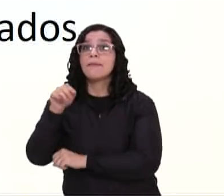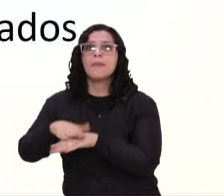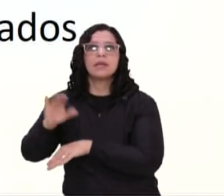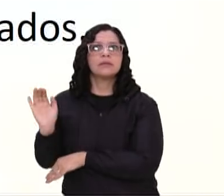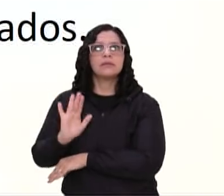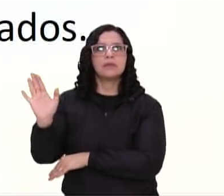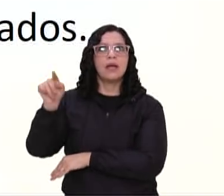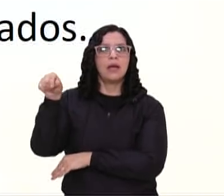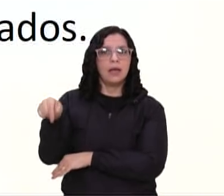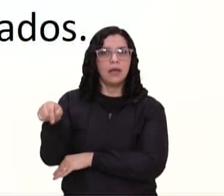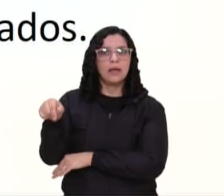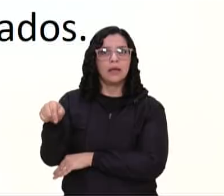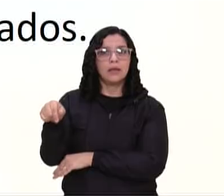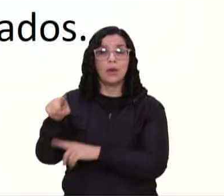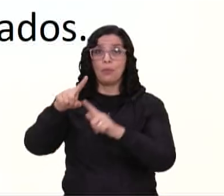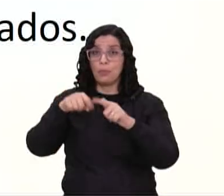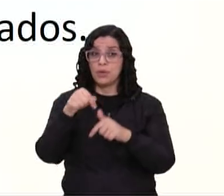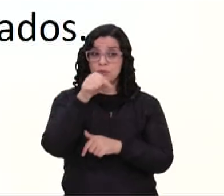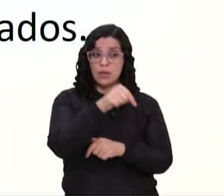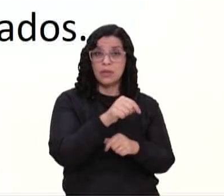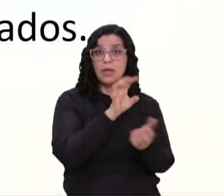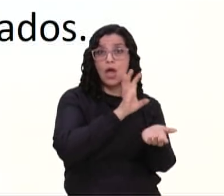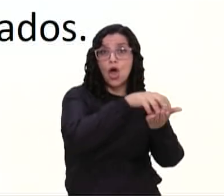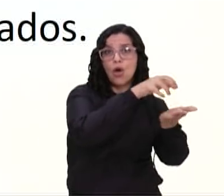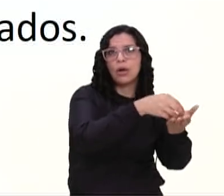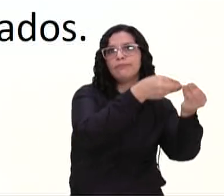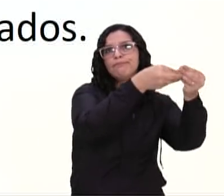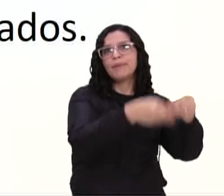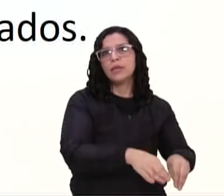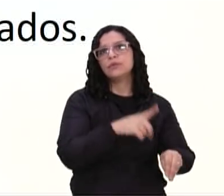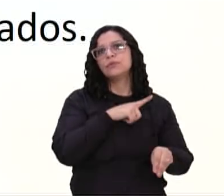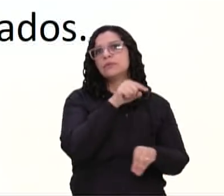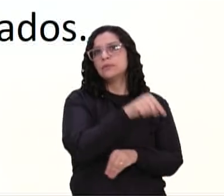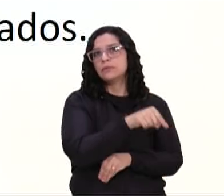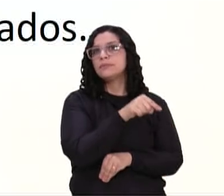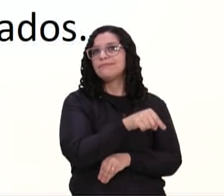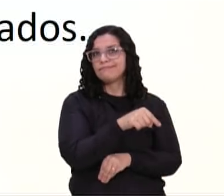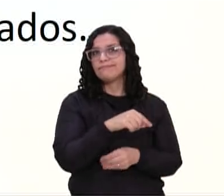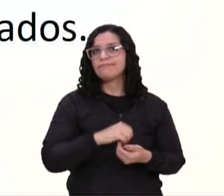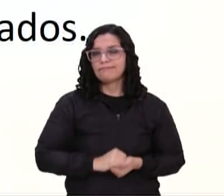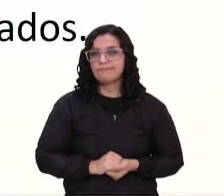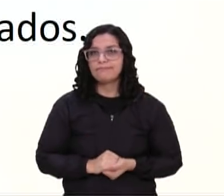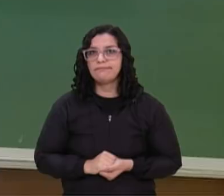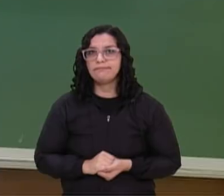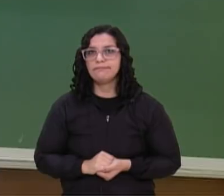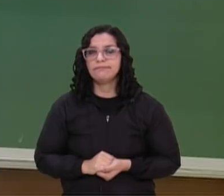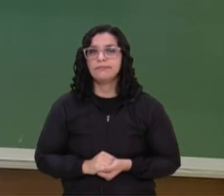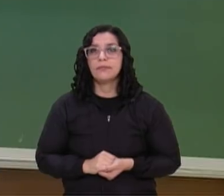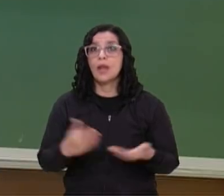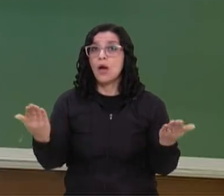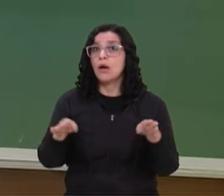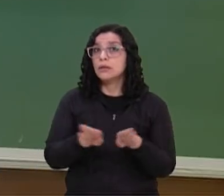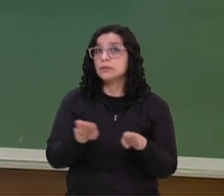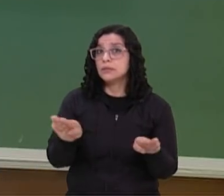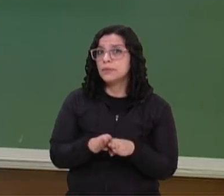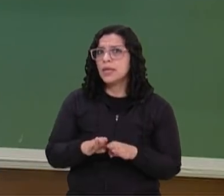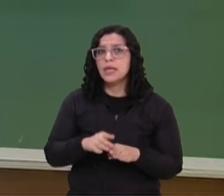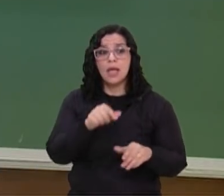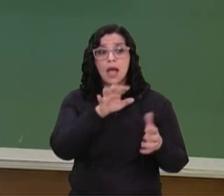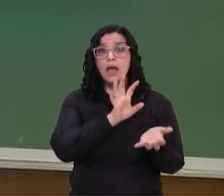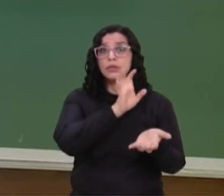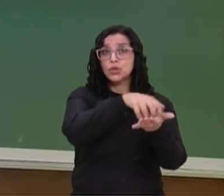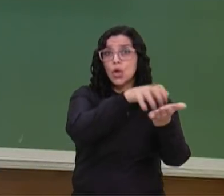caro esse açúcar, deixando então o comércio mais prejudicial para as colônias. Tá? Eles vão